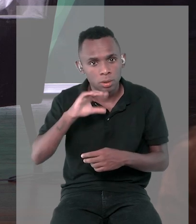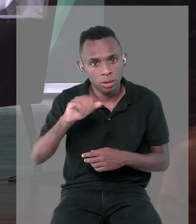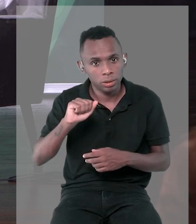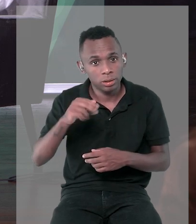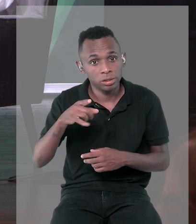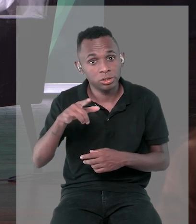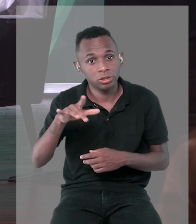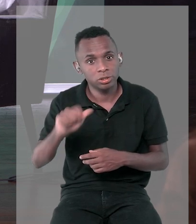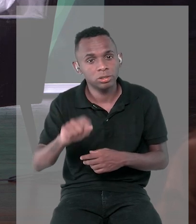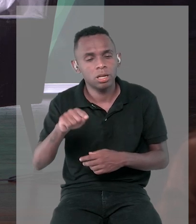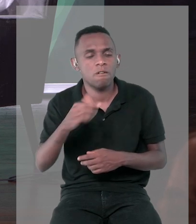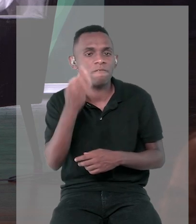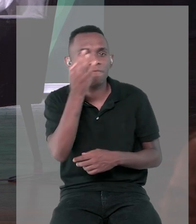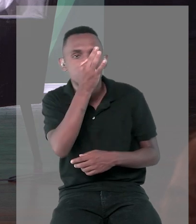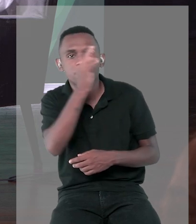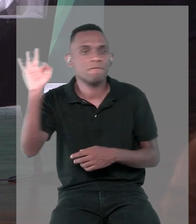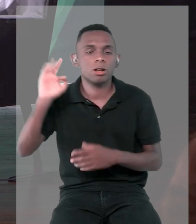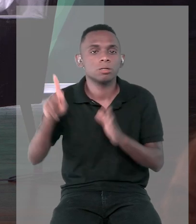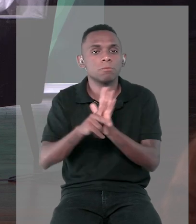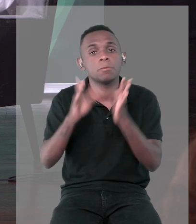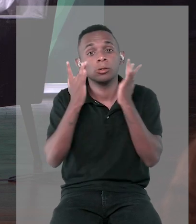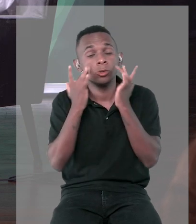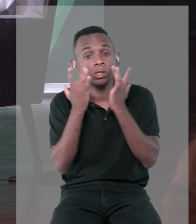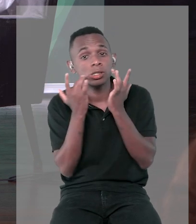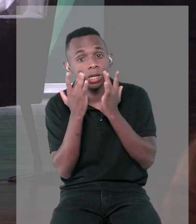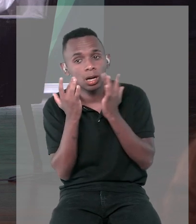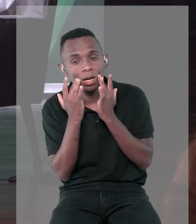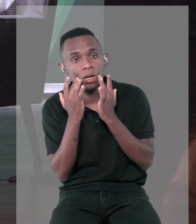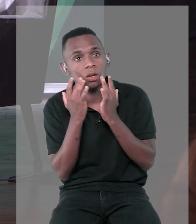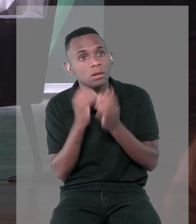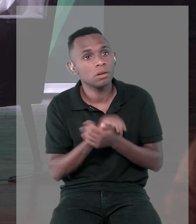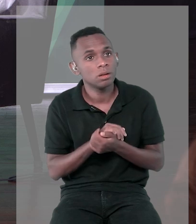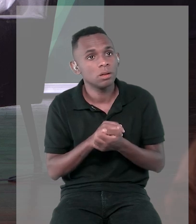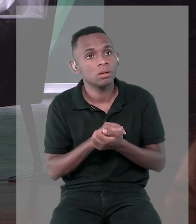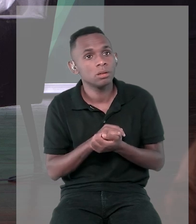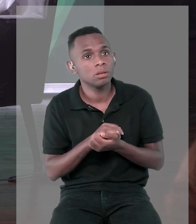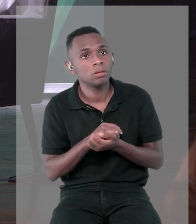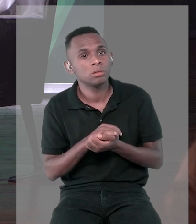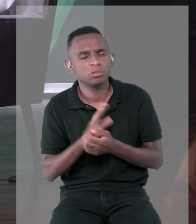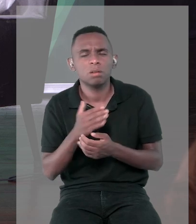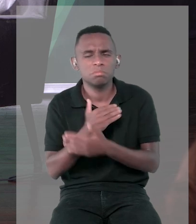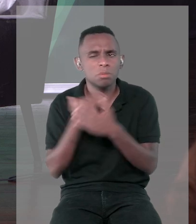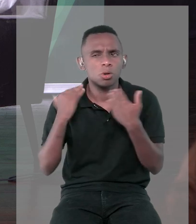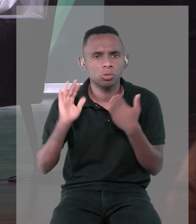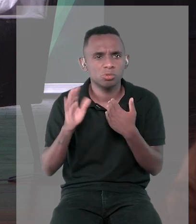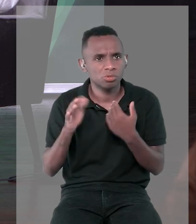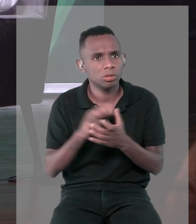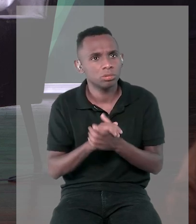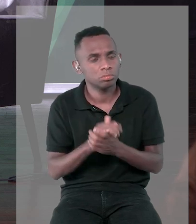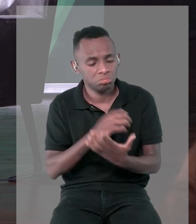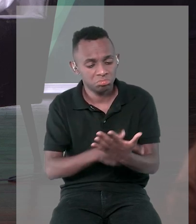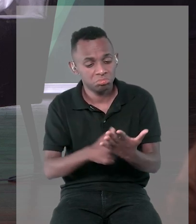Cândida é uma francesa atriz de teatro, René. Ela já faleceu há muitos anos e tem uma